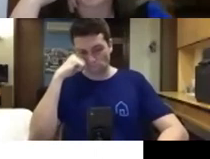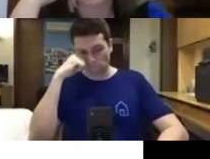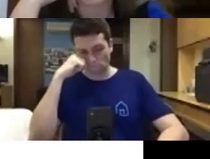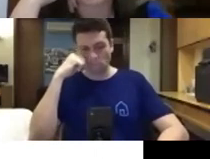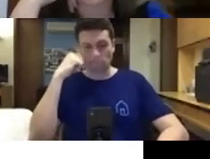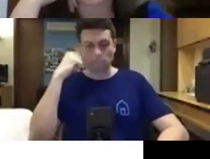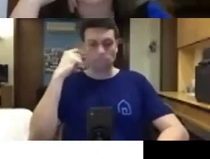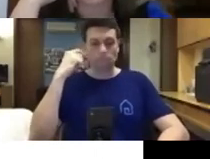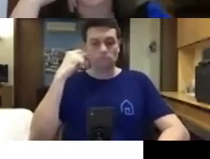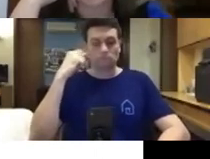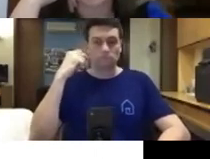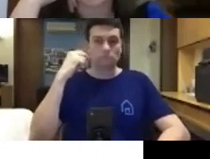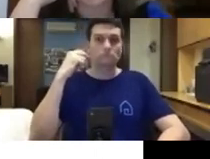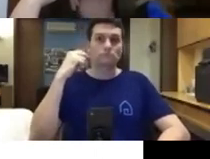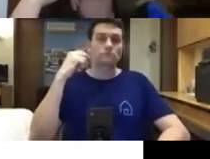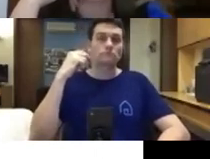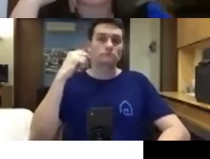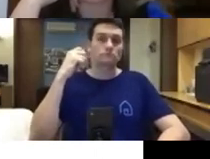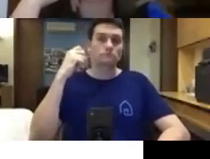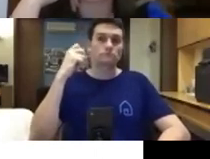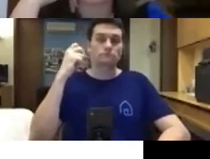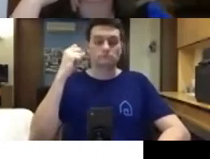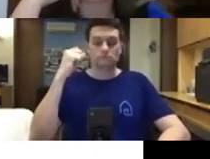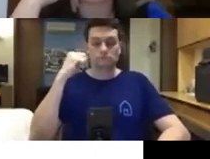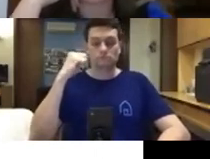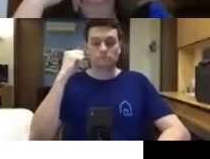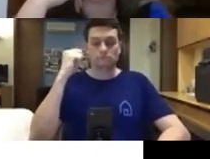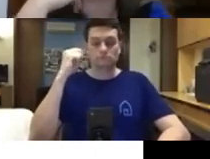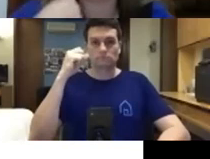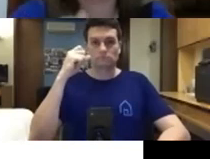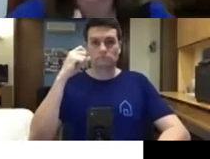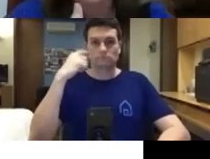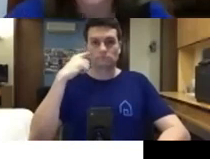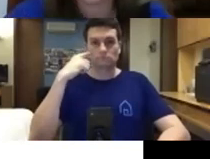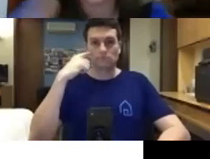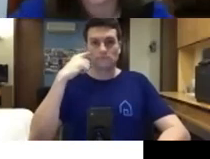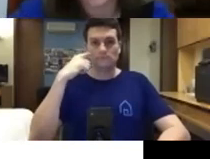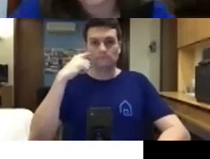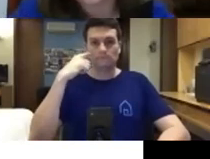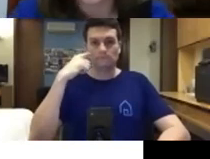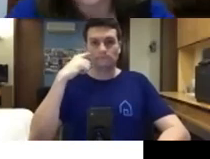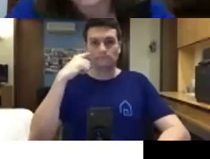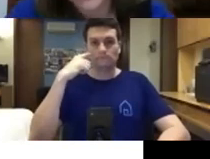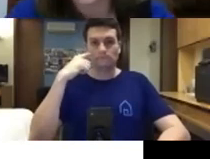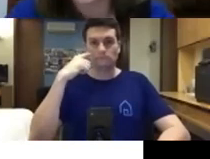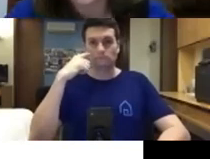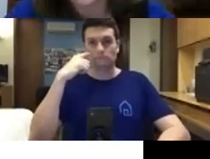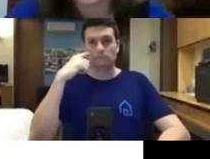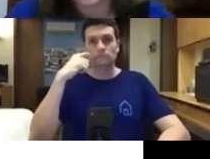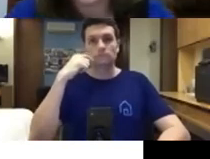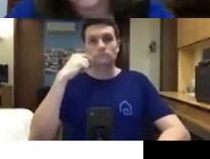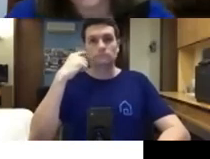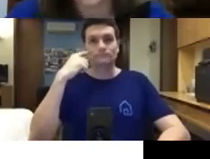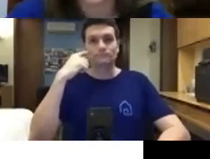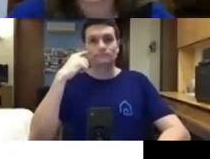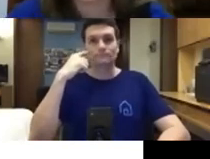estruturas incendiadas. Não é esse o procedimento correto. Não fui muito enfática, mas realmente, né, vai dar errado.